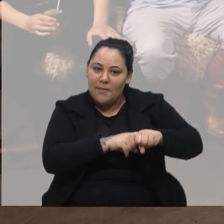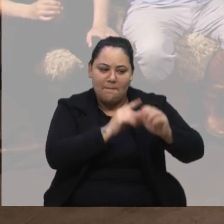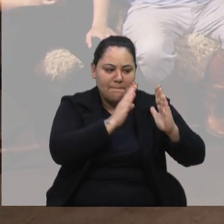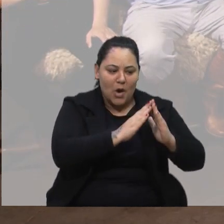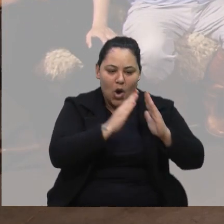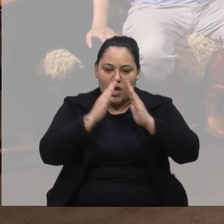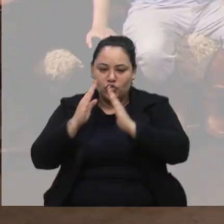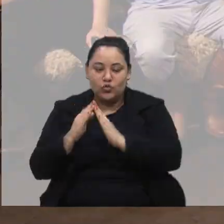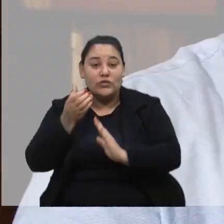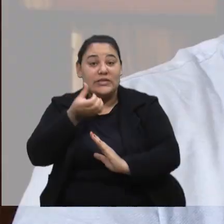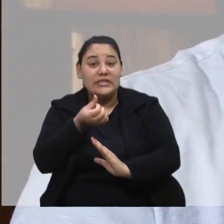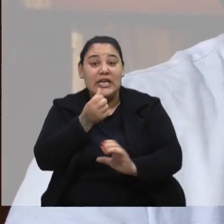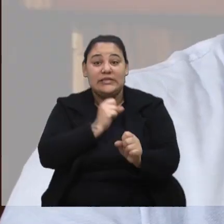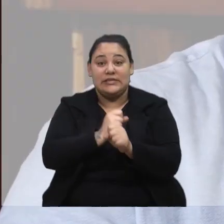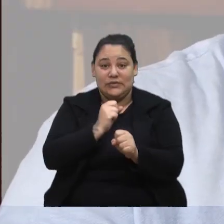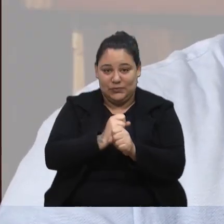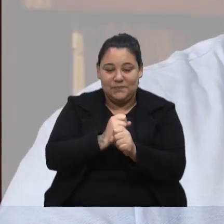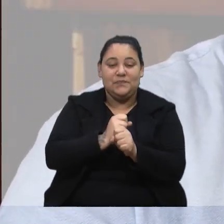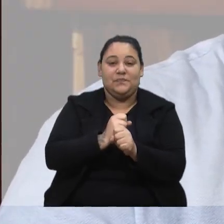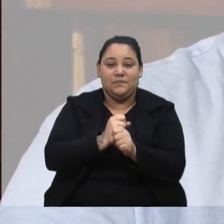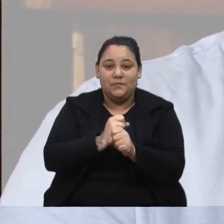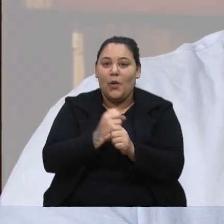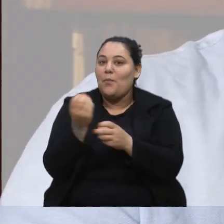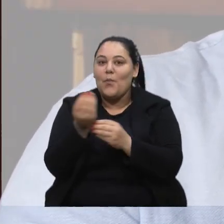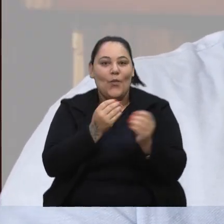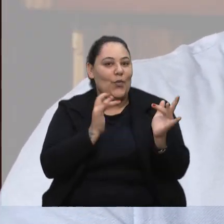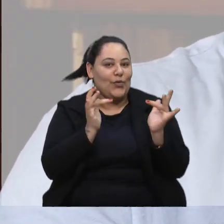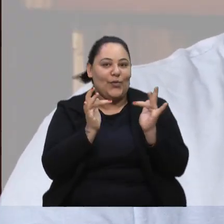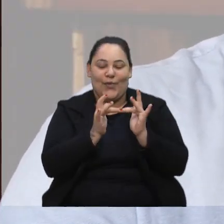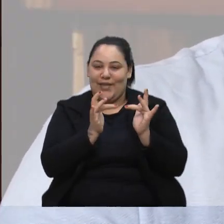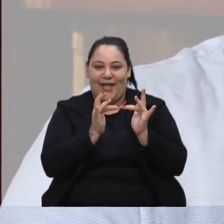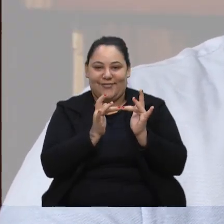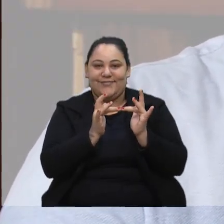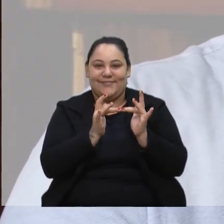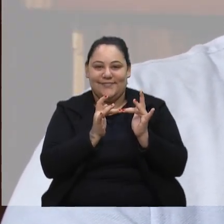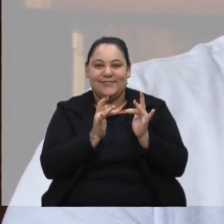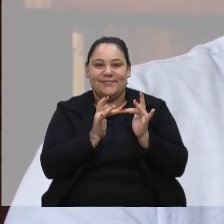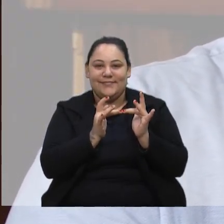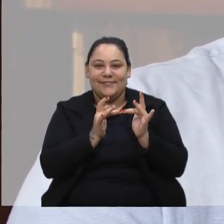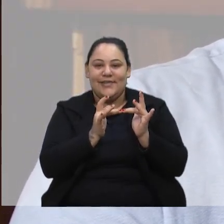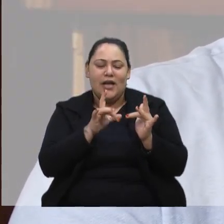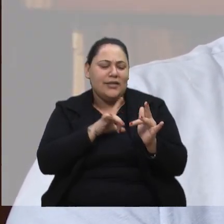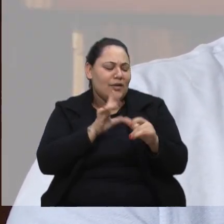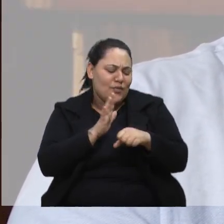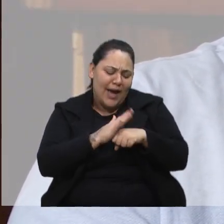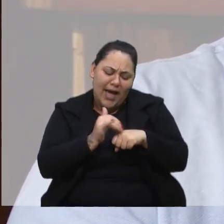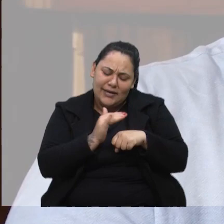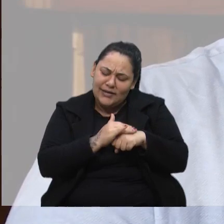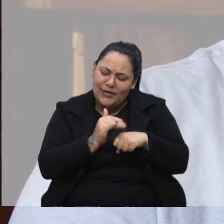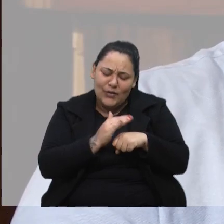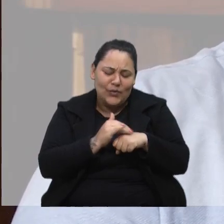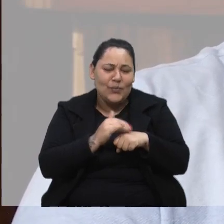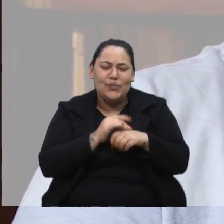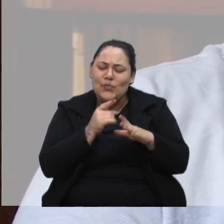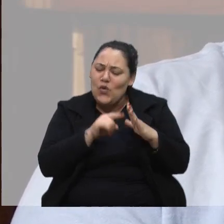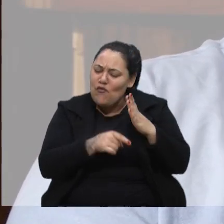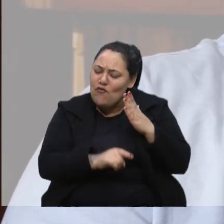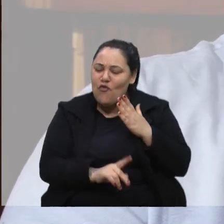durante 6 anos, né? Então, um contato que eu tenho, um carinho que eu tenho com ele, assim, é muito grande,